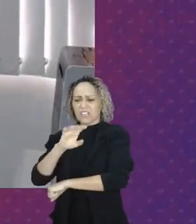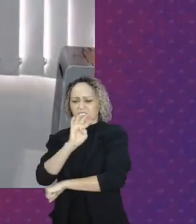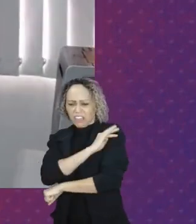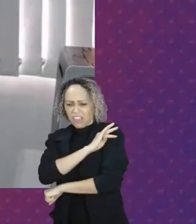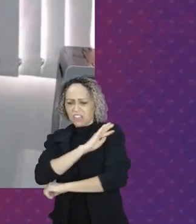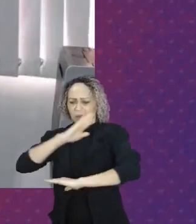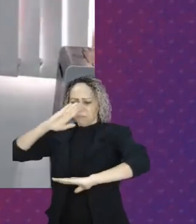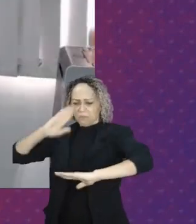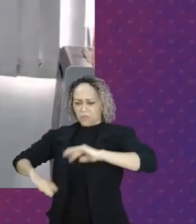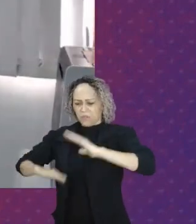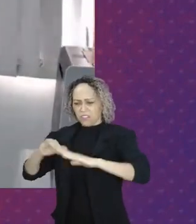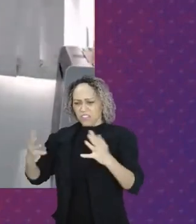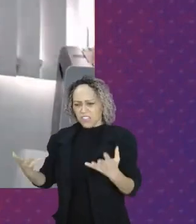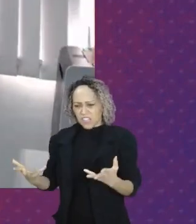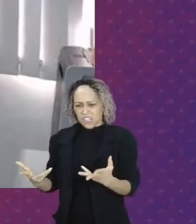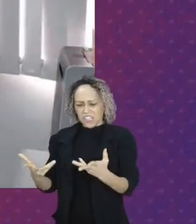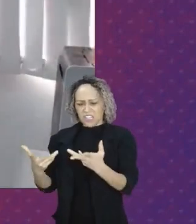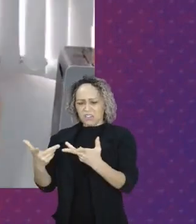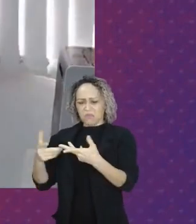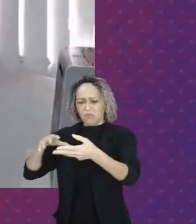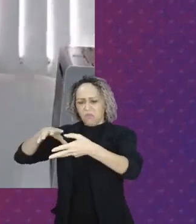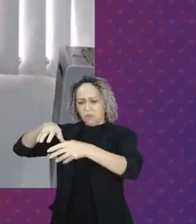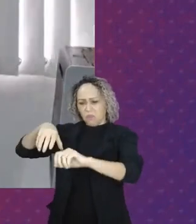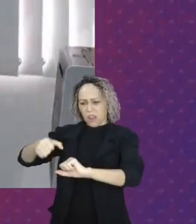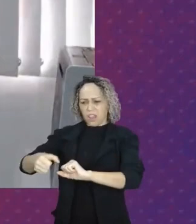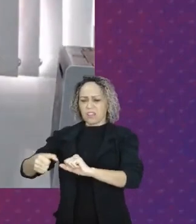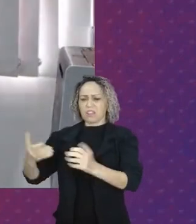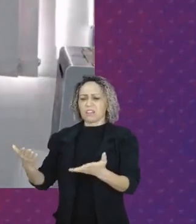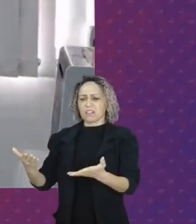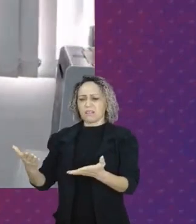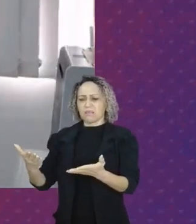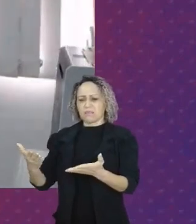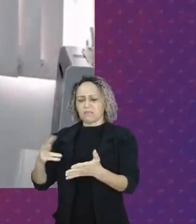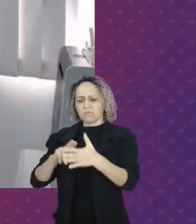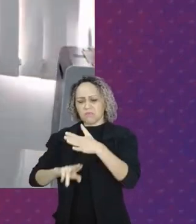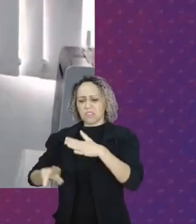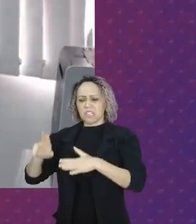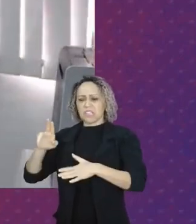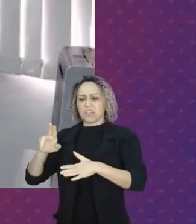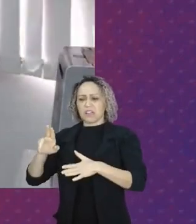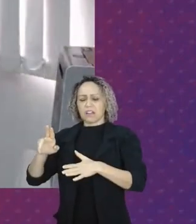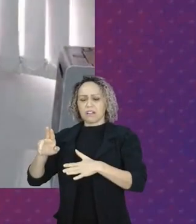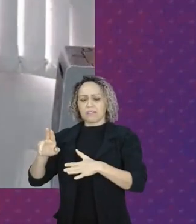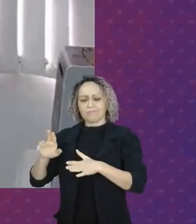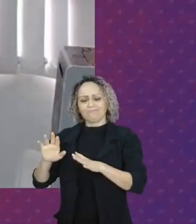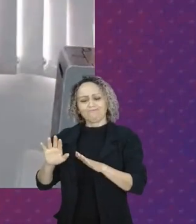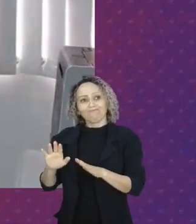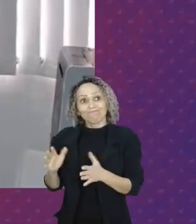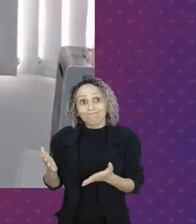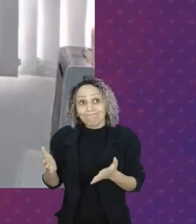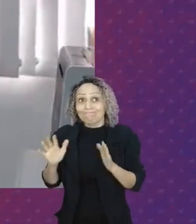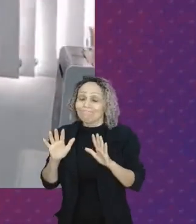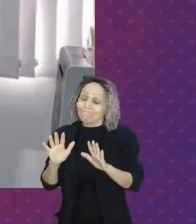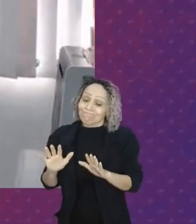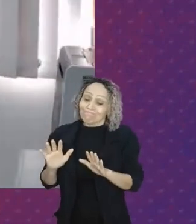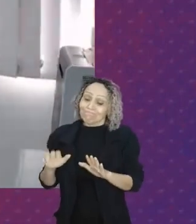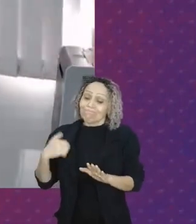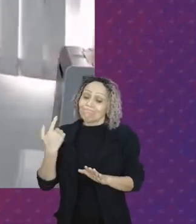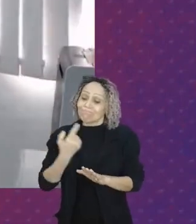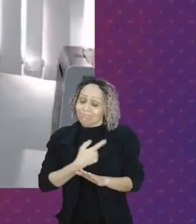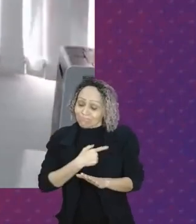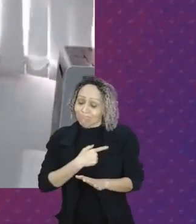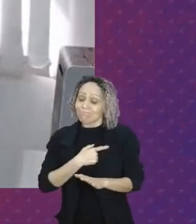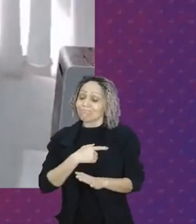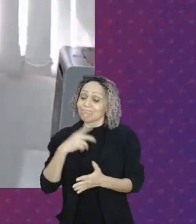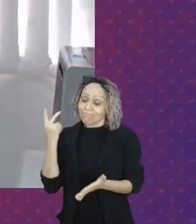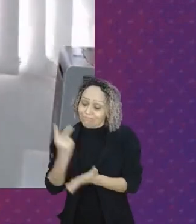profissional, qualificação acadêmica, e ainda assim, onde o homem está, ele está